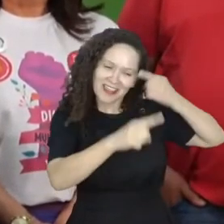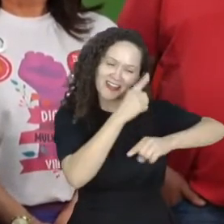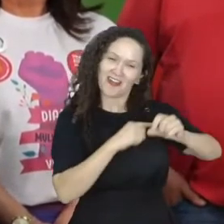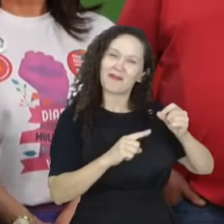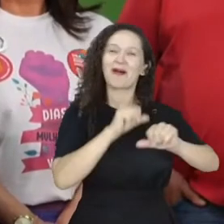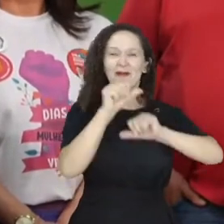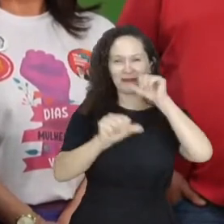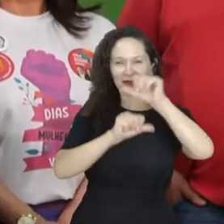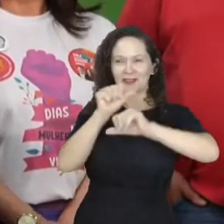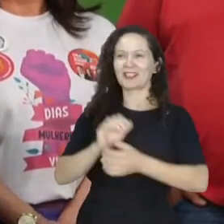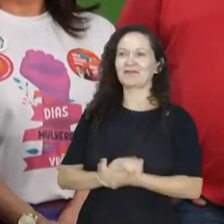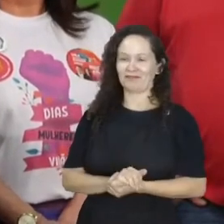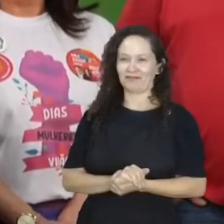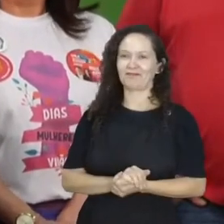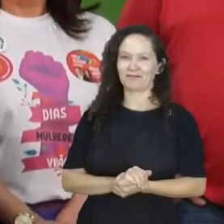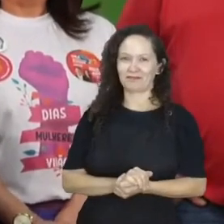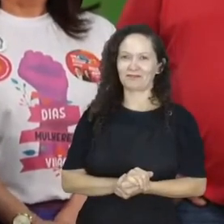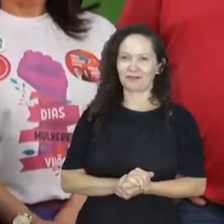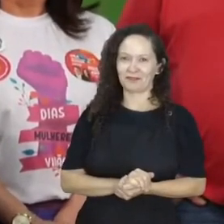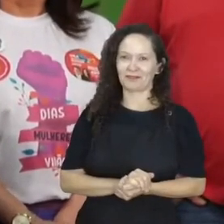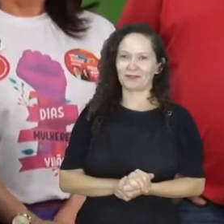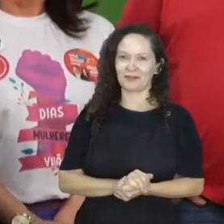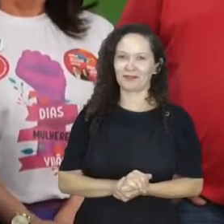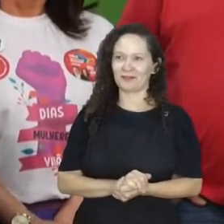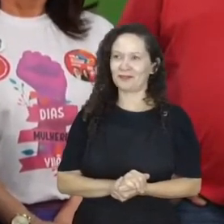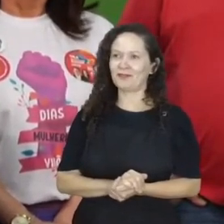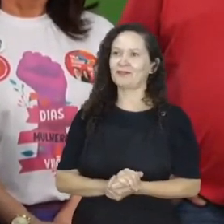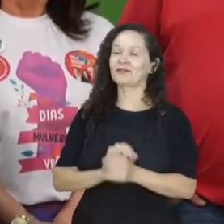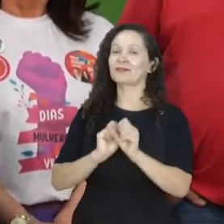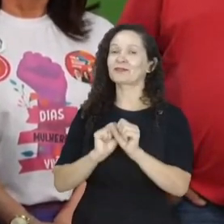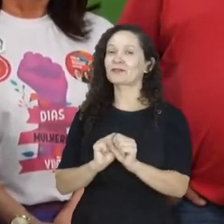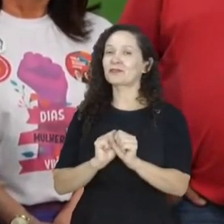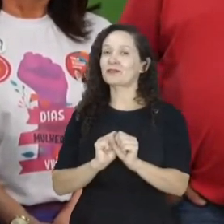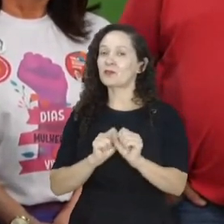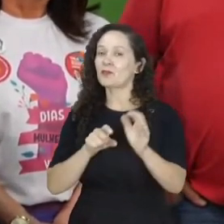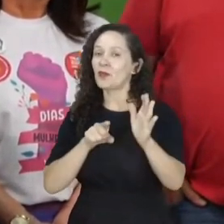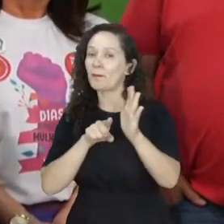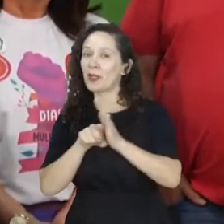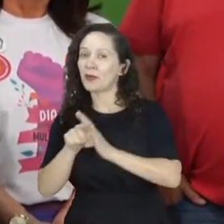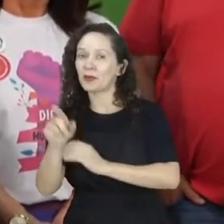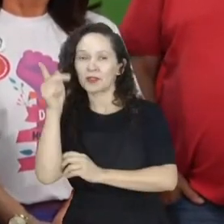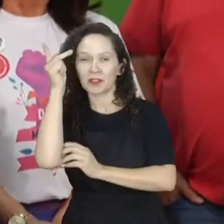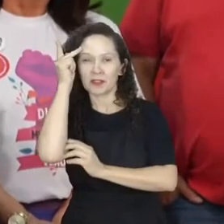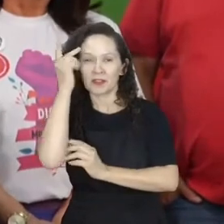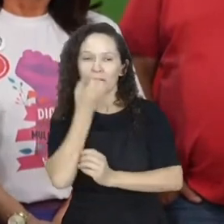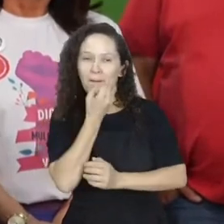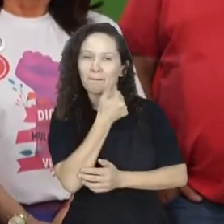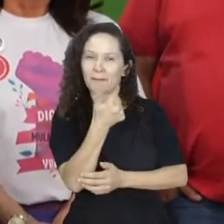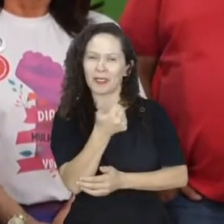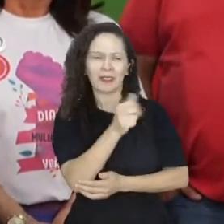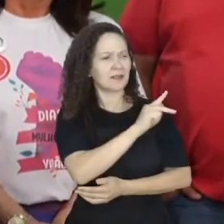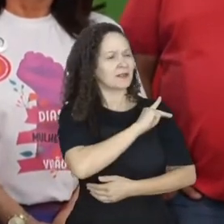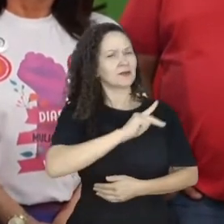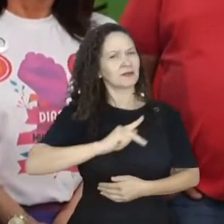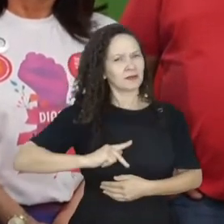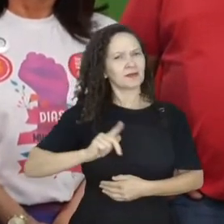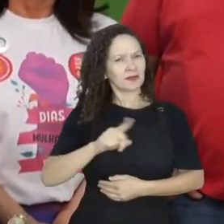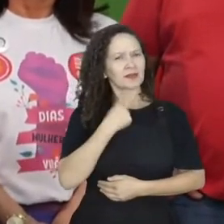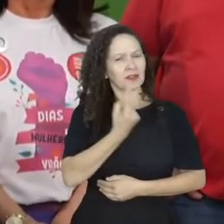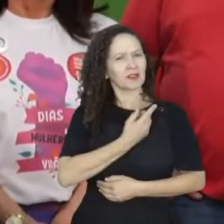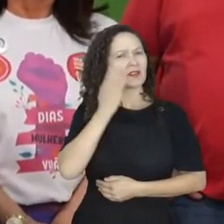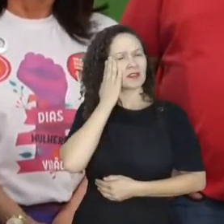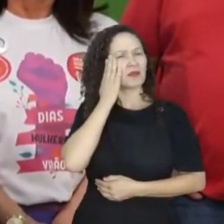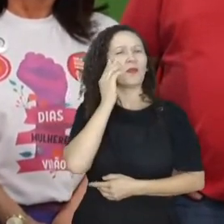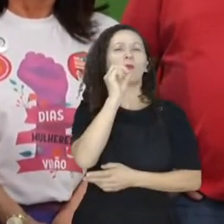pera, só pera só um pouquinho. Começar aqui, nome e veículo, por favor. Tá, Tainá Falcão, da CNN São Paulo. Tudo bem? Tudo bem. Presidente, a gente ficou sabendo